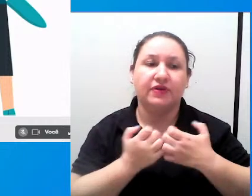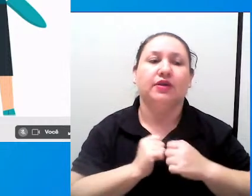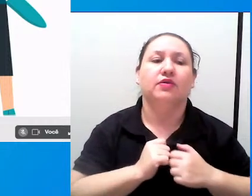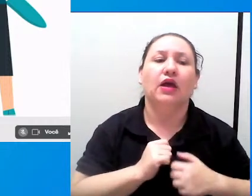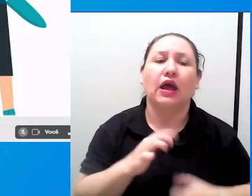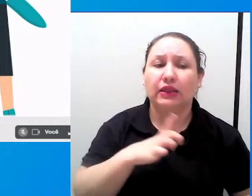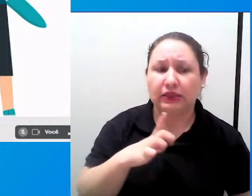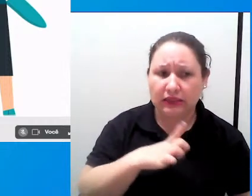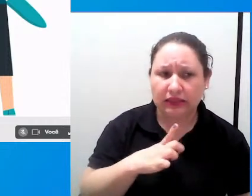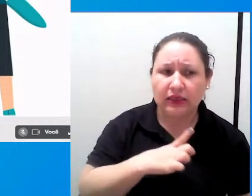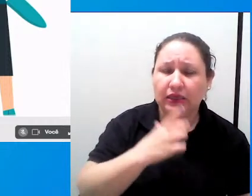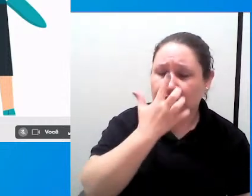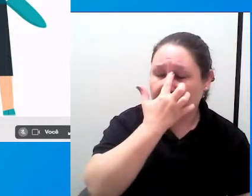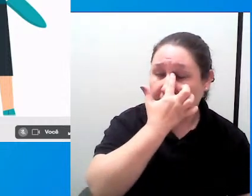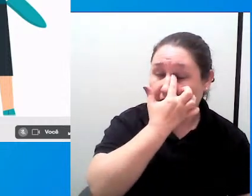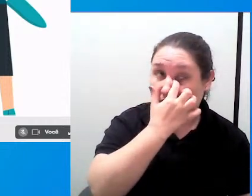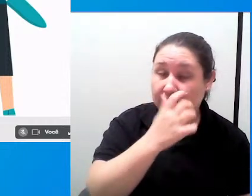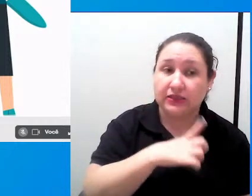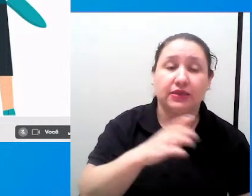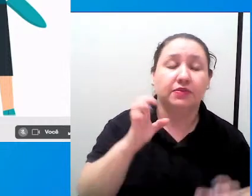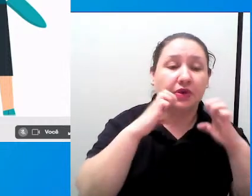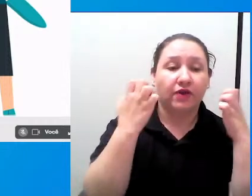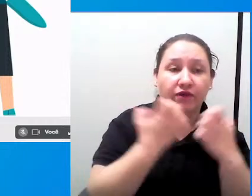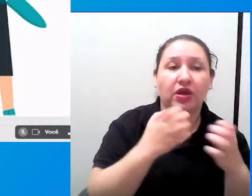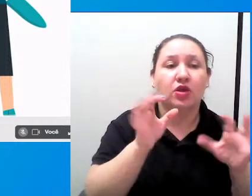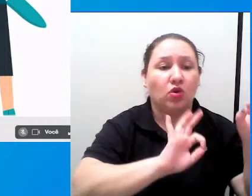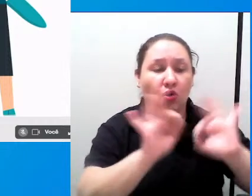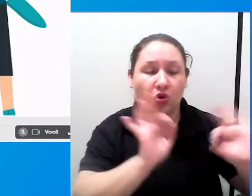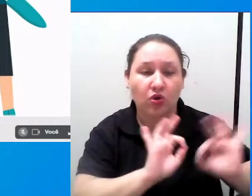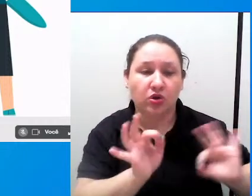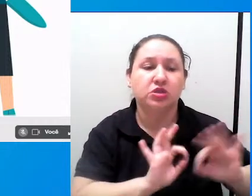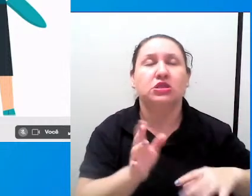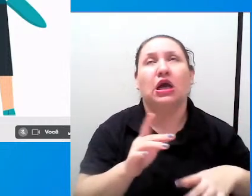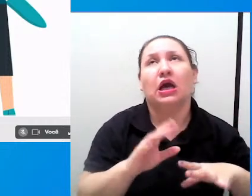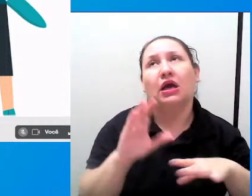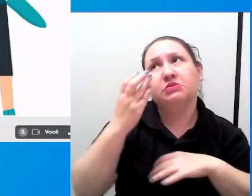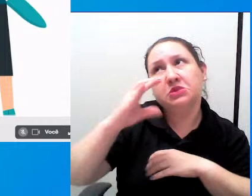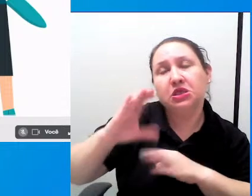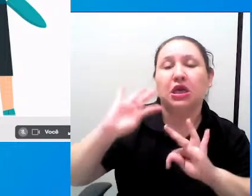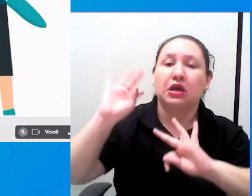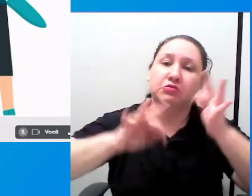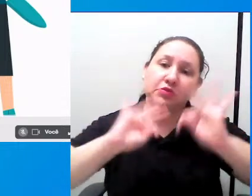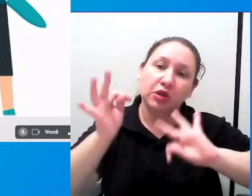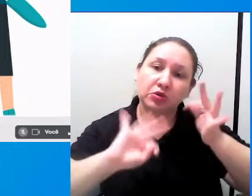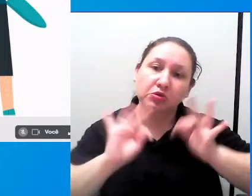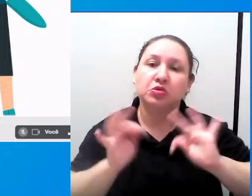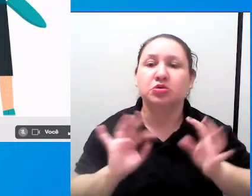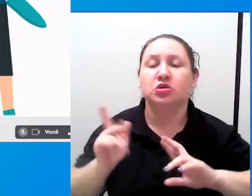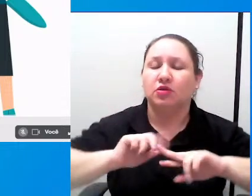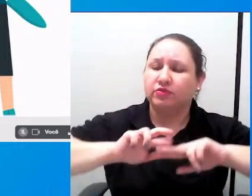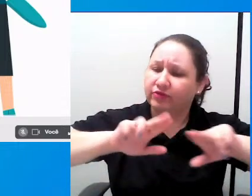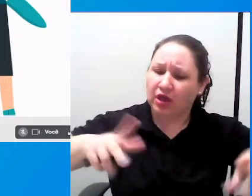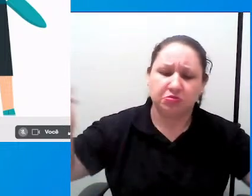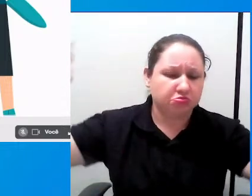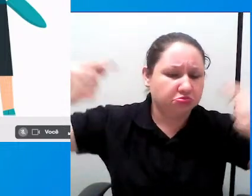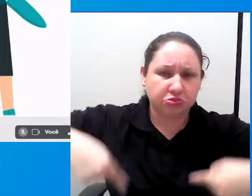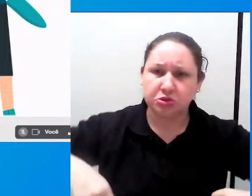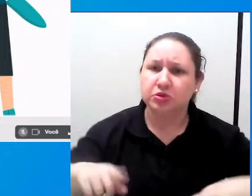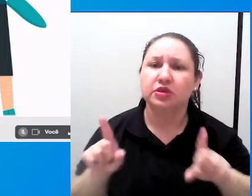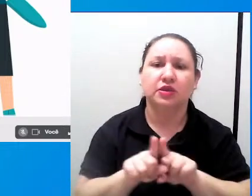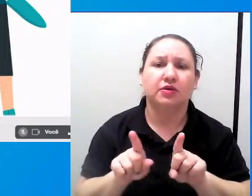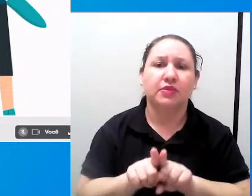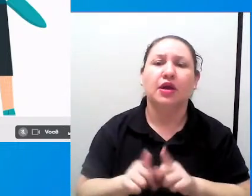participar da comissão organizadora do evento, Semana de Ciência e Tecnologia, maratonas, e por aí vai. Isso já conta como